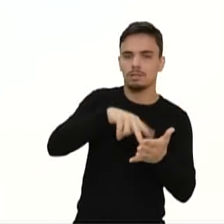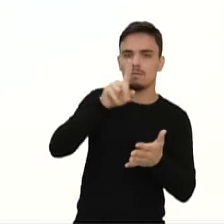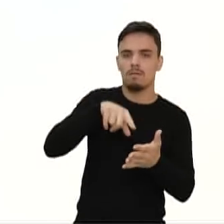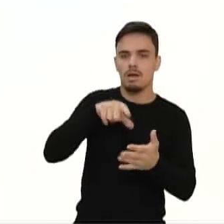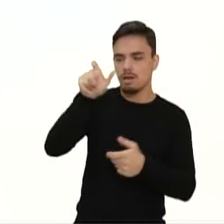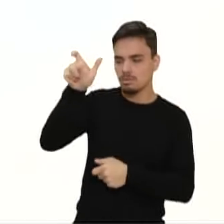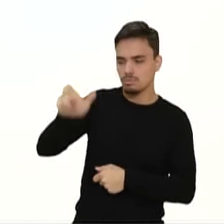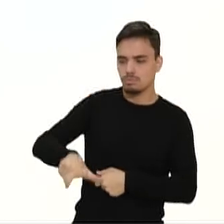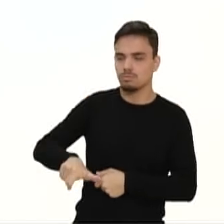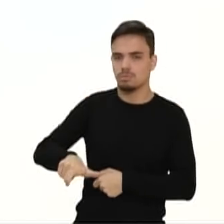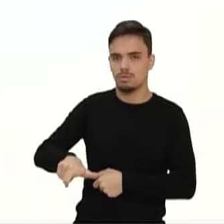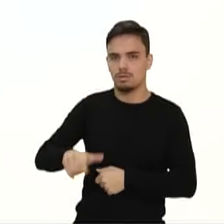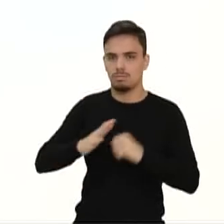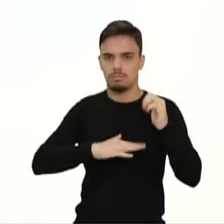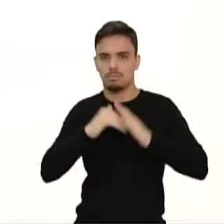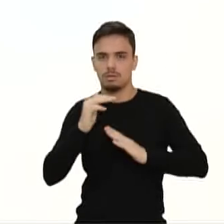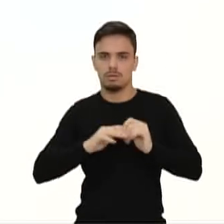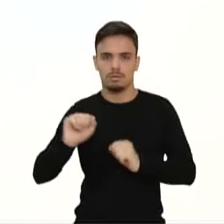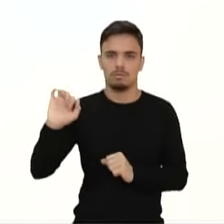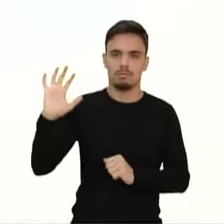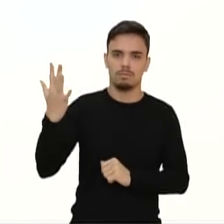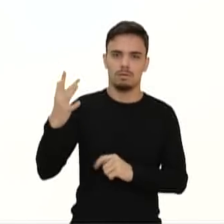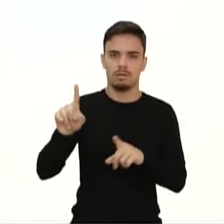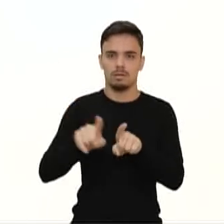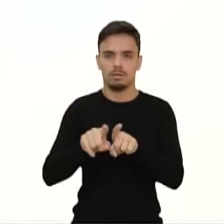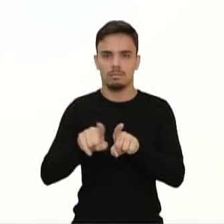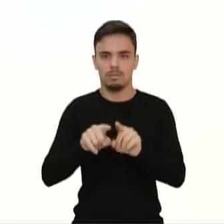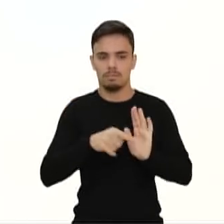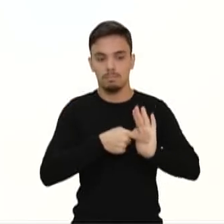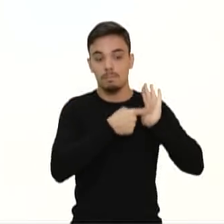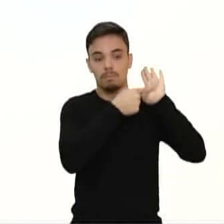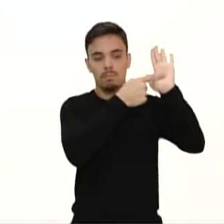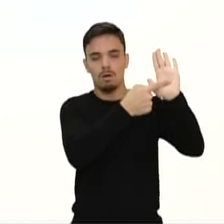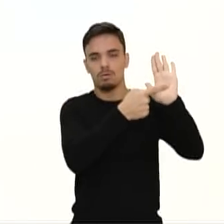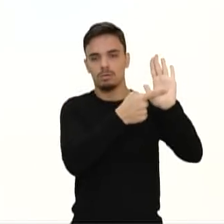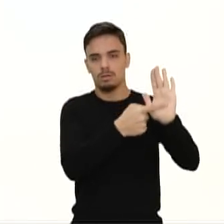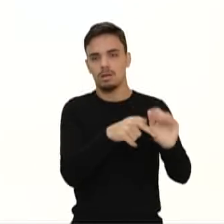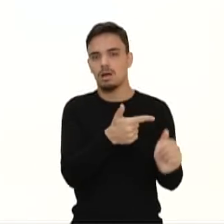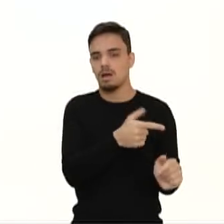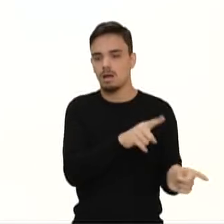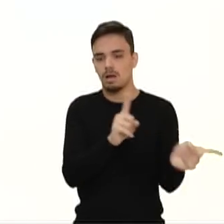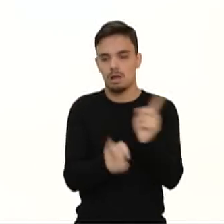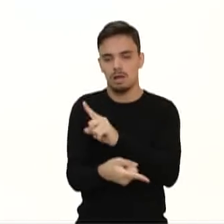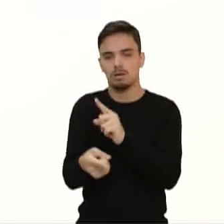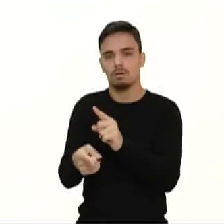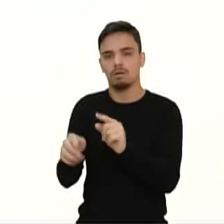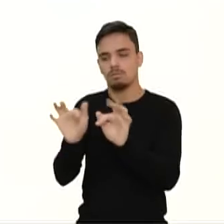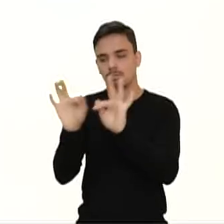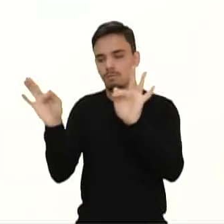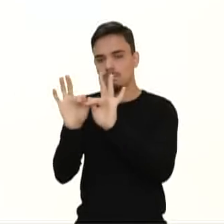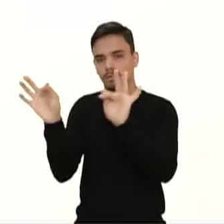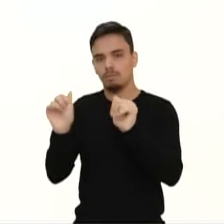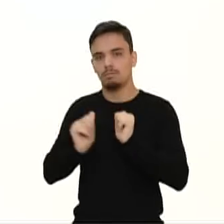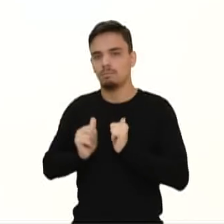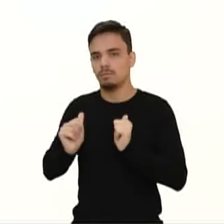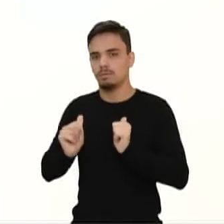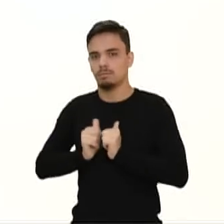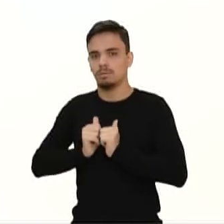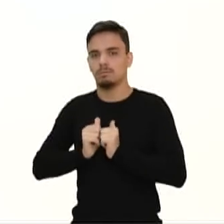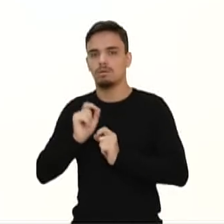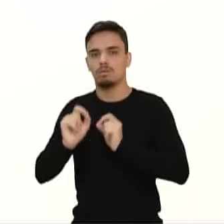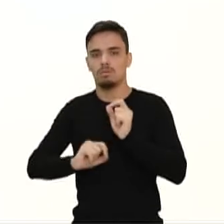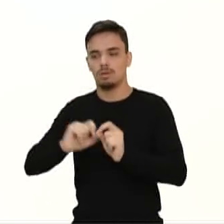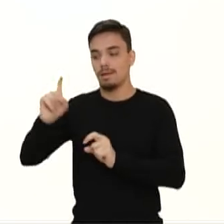que o sujeito que pratica a ação está em evidência. Já em frases na voz passiva,